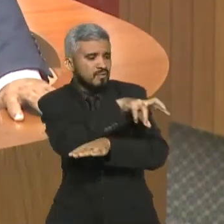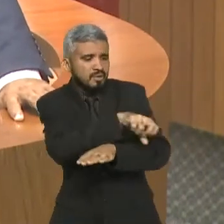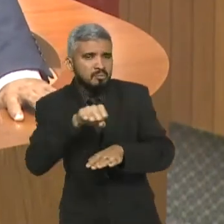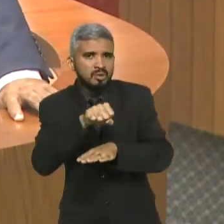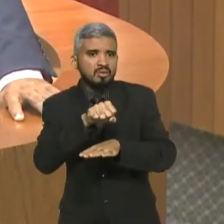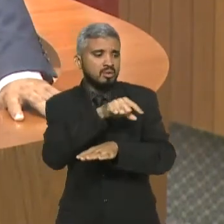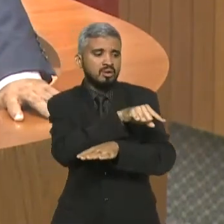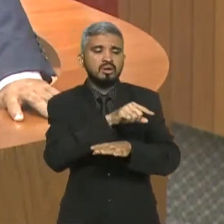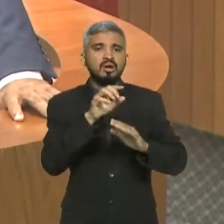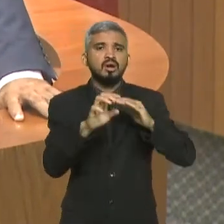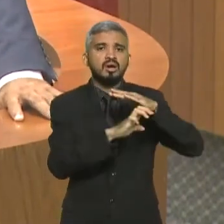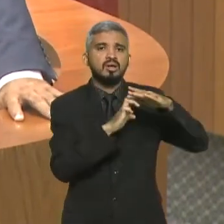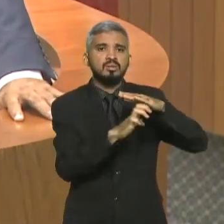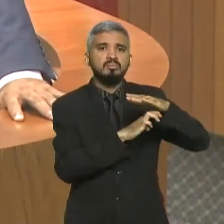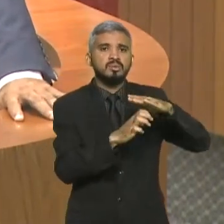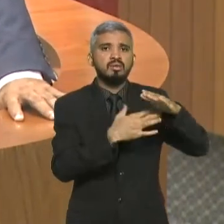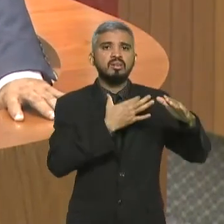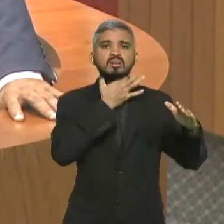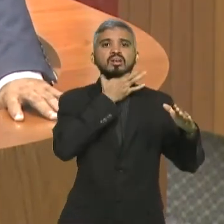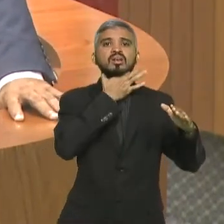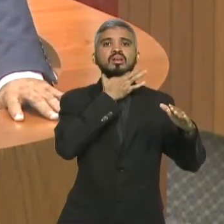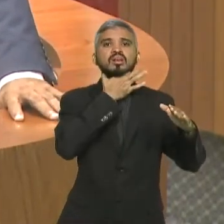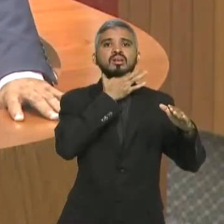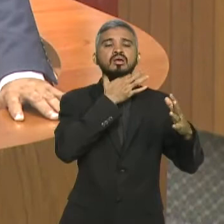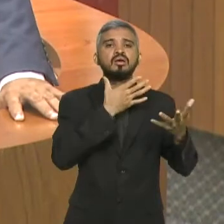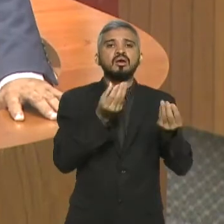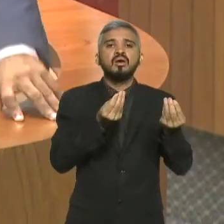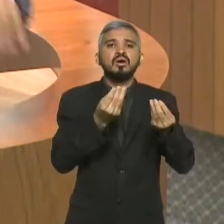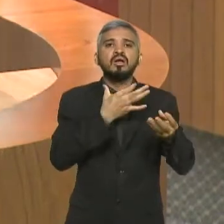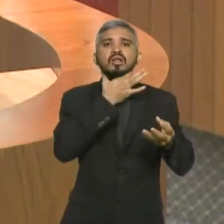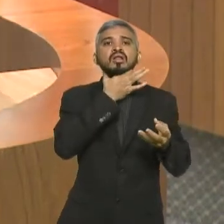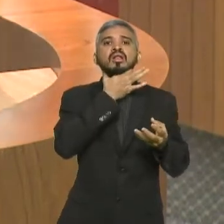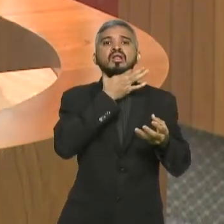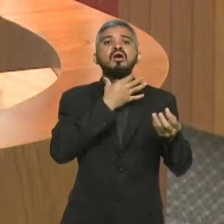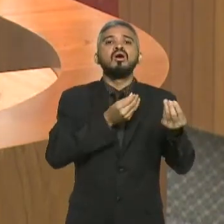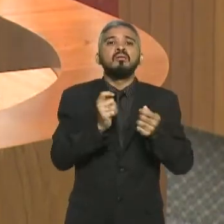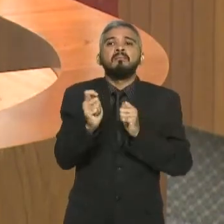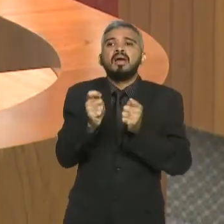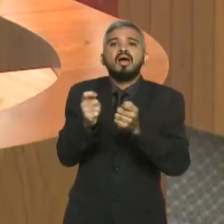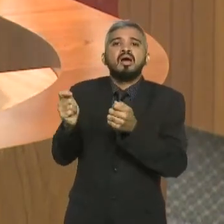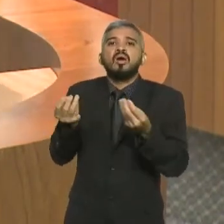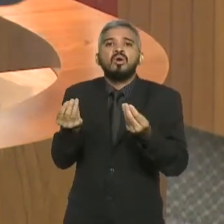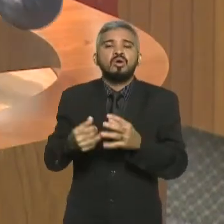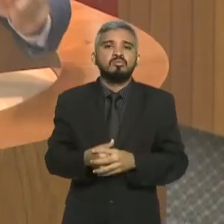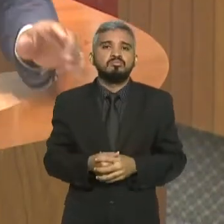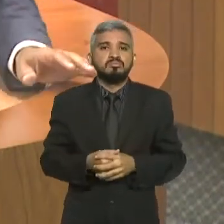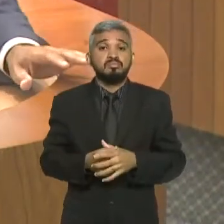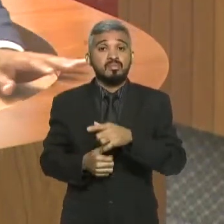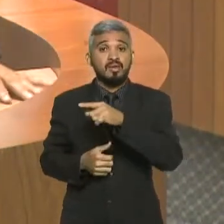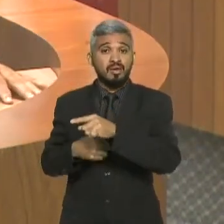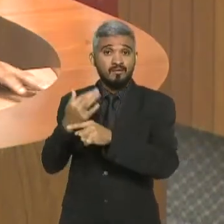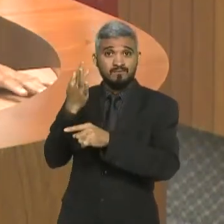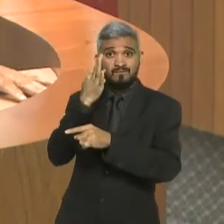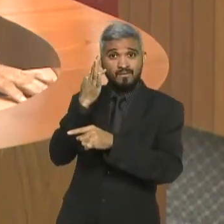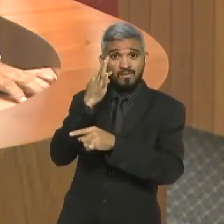financiamento, pagar os empréstimos. Aí Flávio Dino disse o quê? Nós vamos reformar agora esses fés.